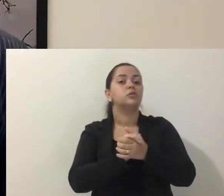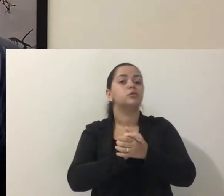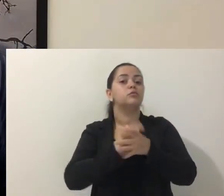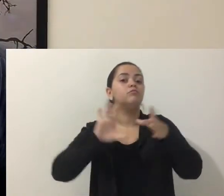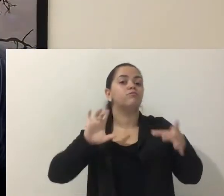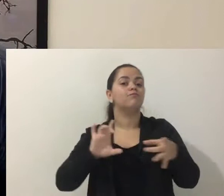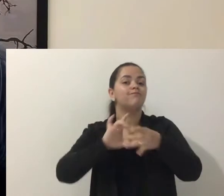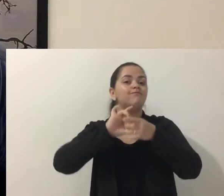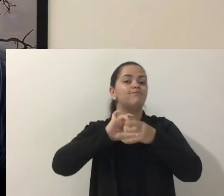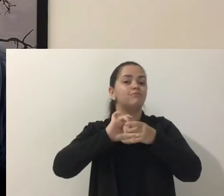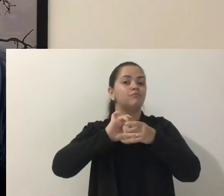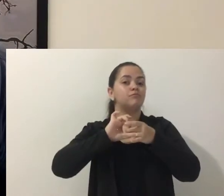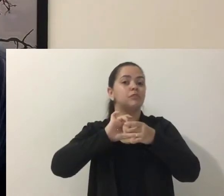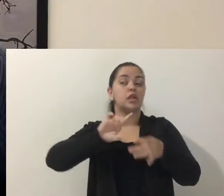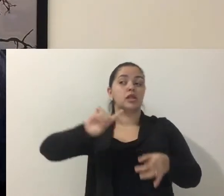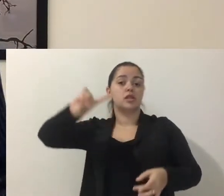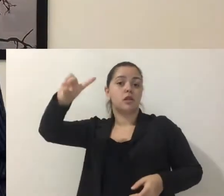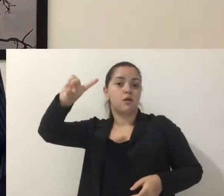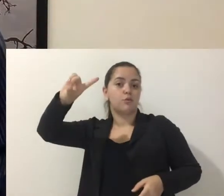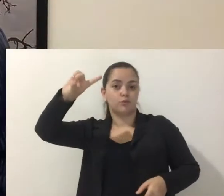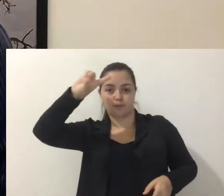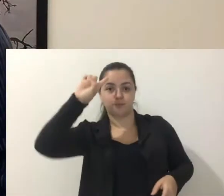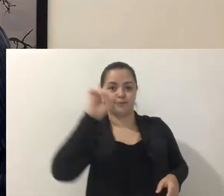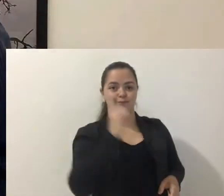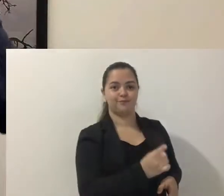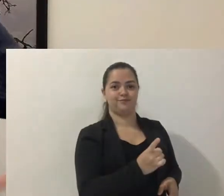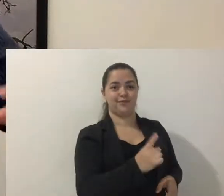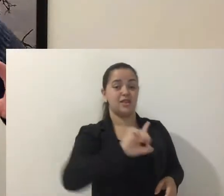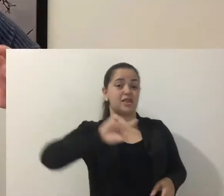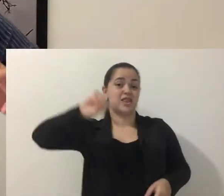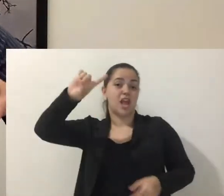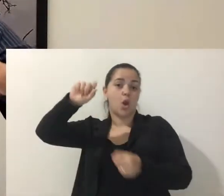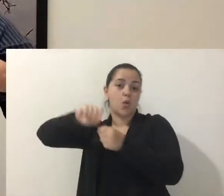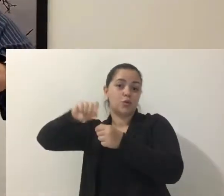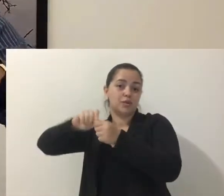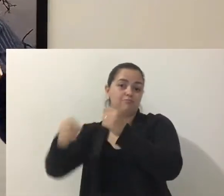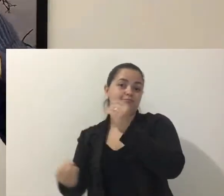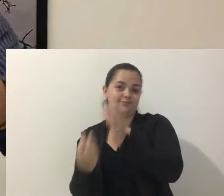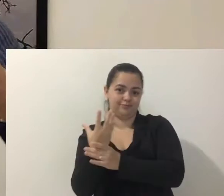por Deus. Eu preciso entender isso, que o casamento